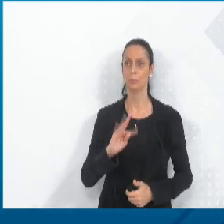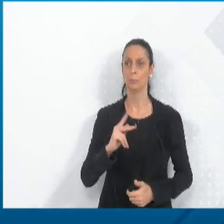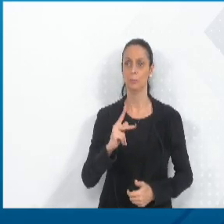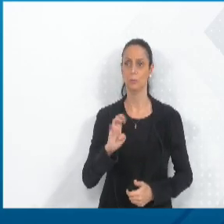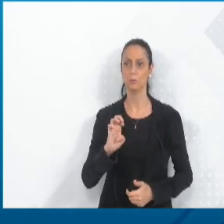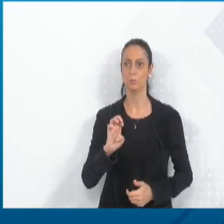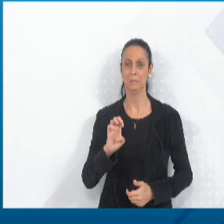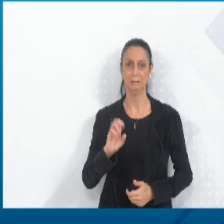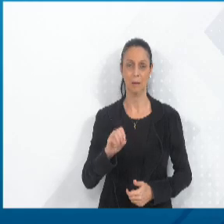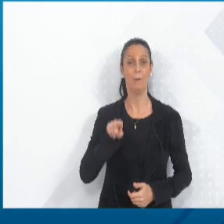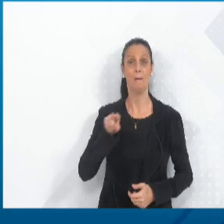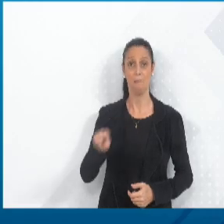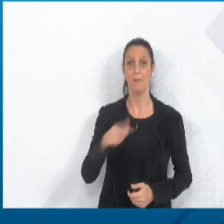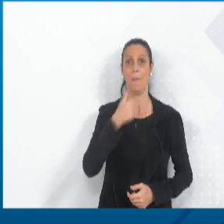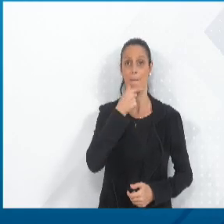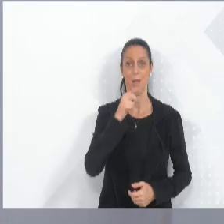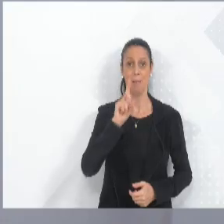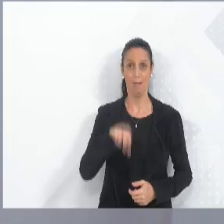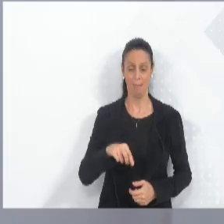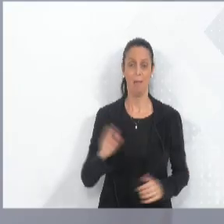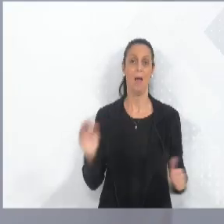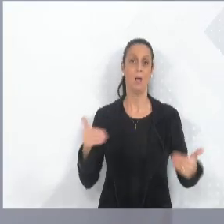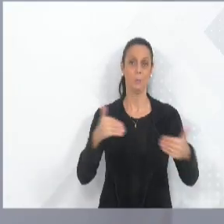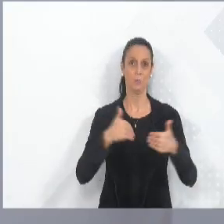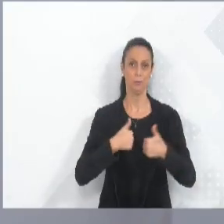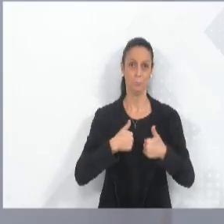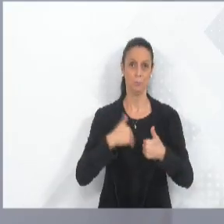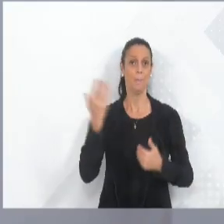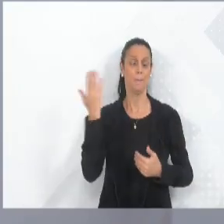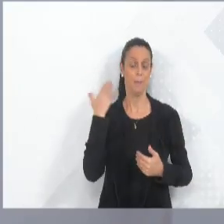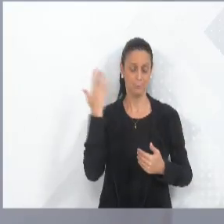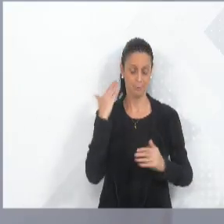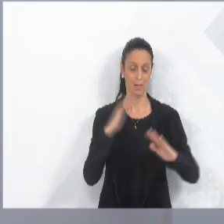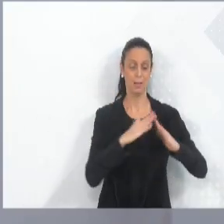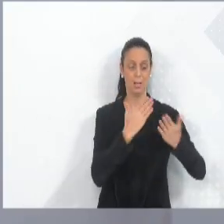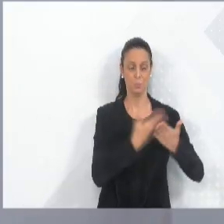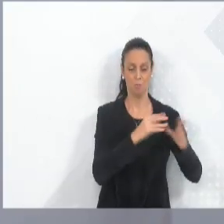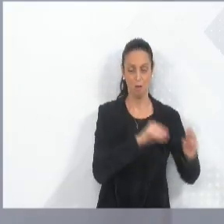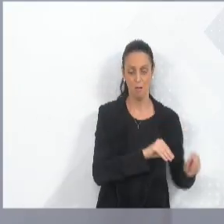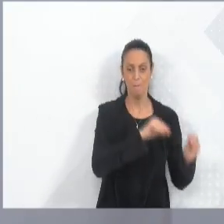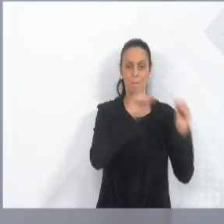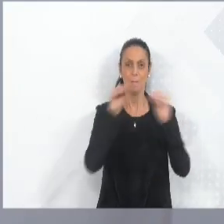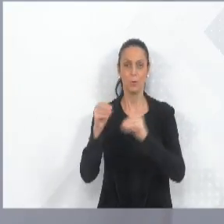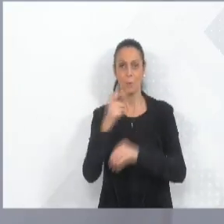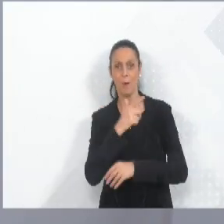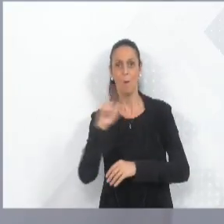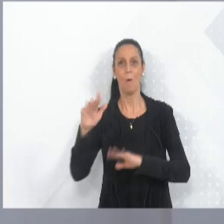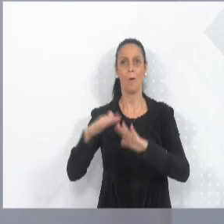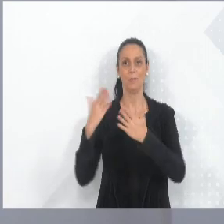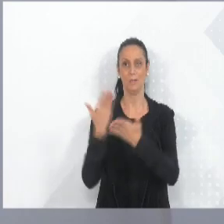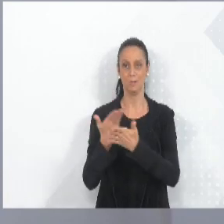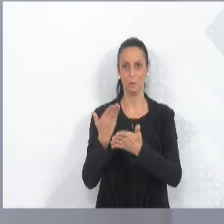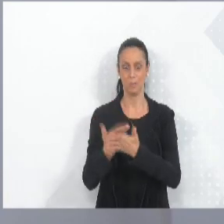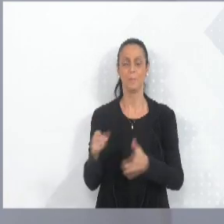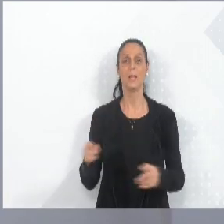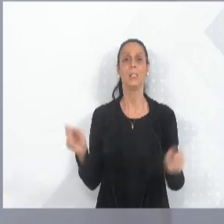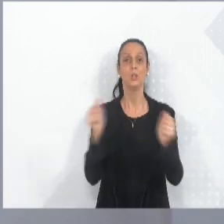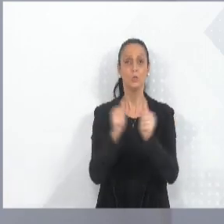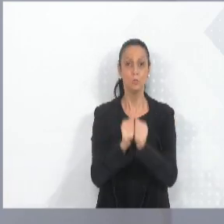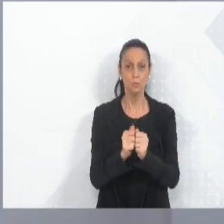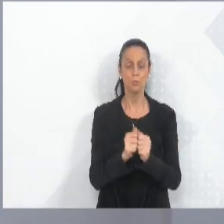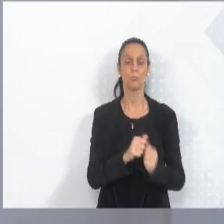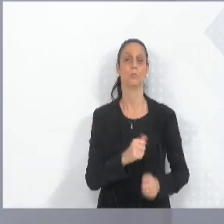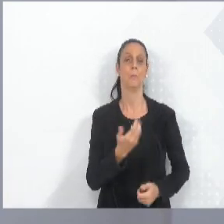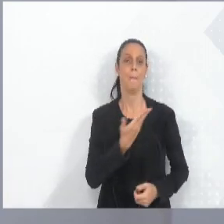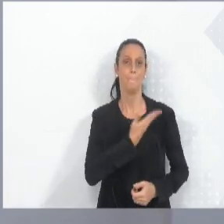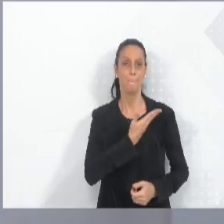autista que mudou de escola na nova escola teve junto com seus colegas professores